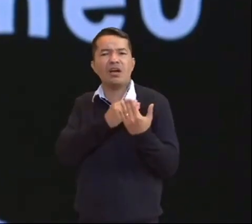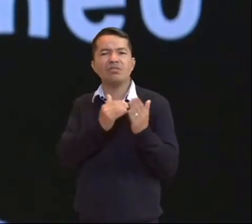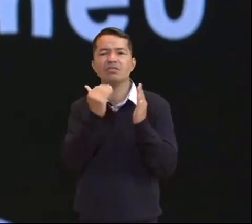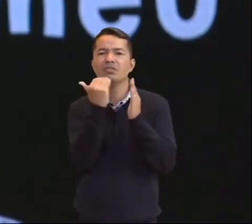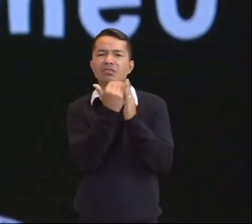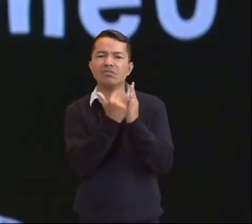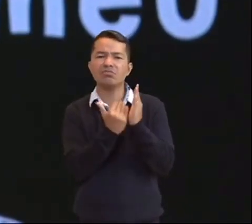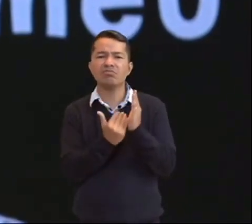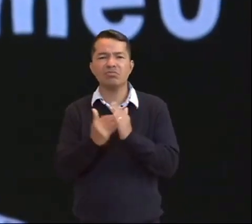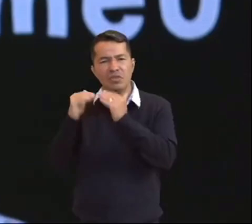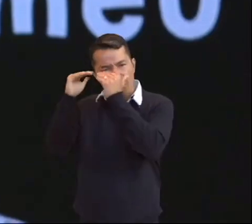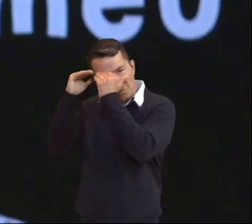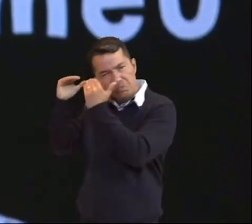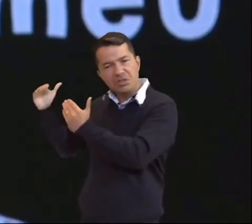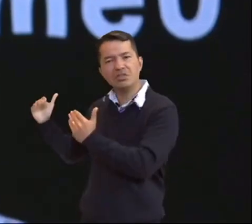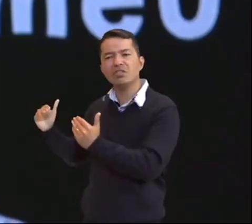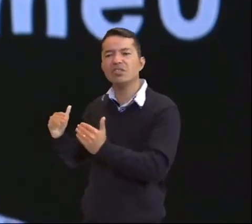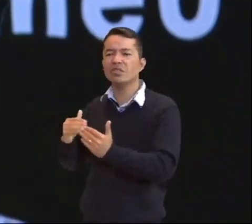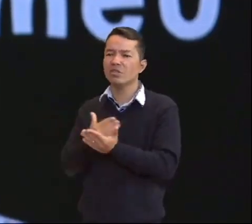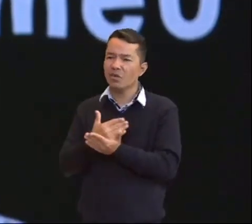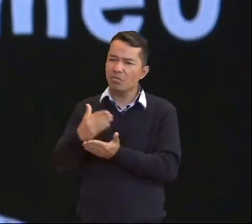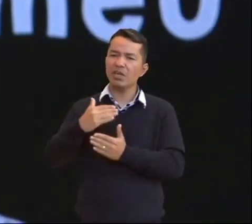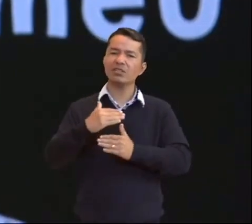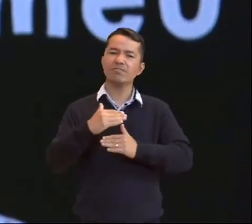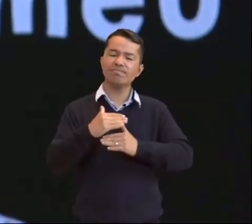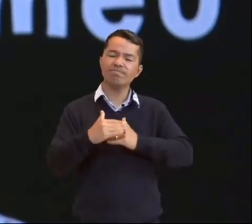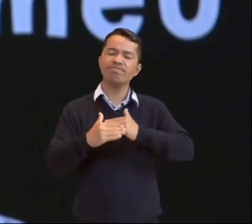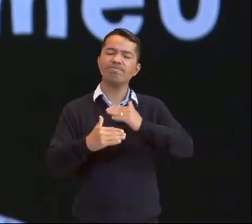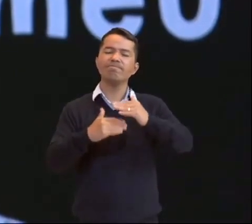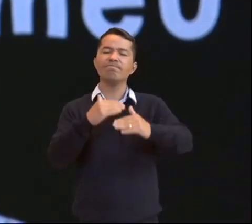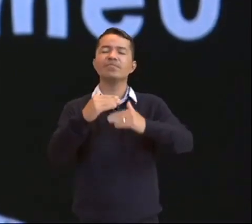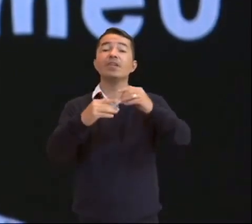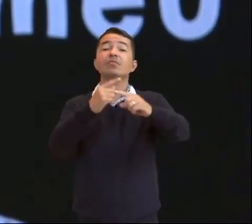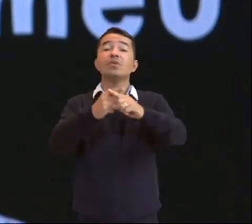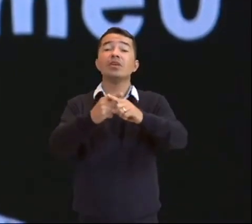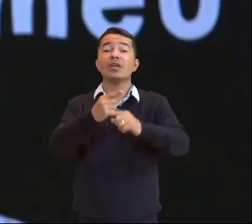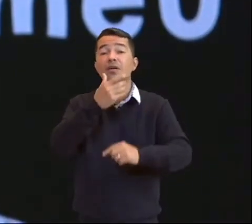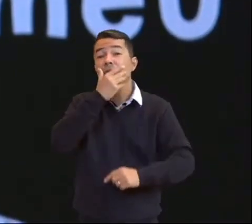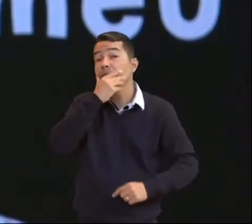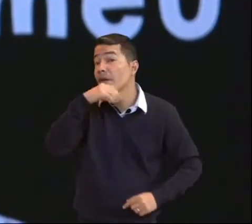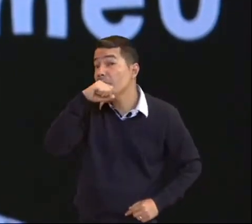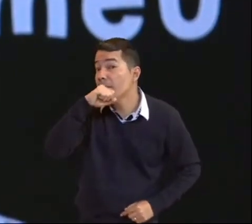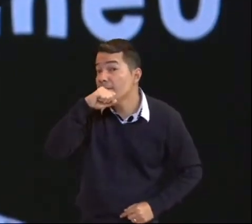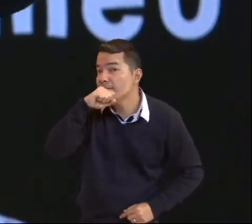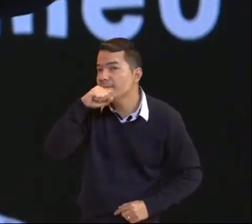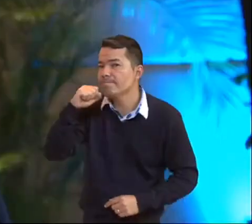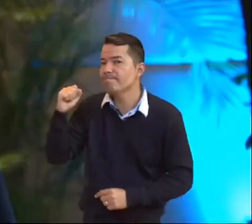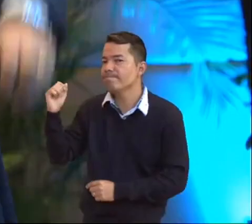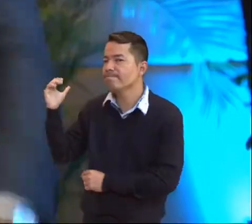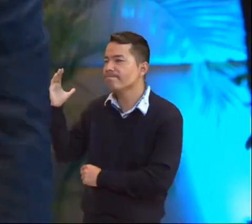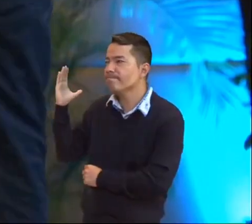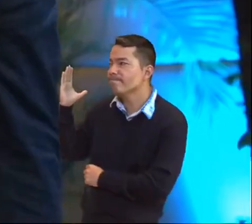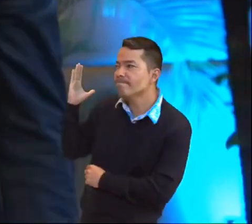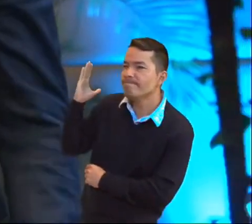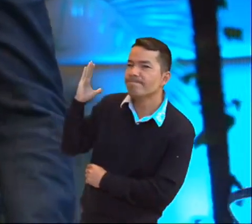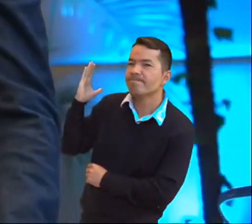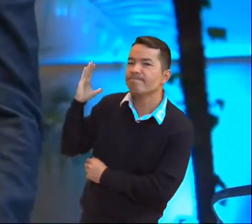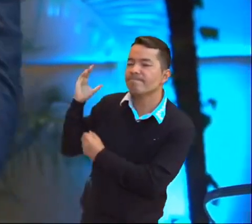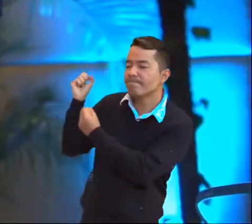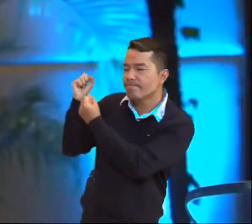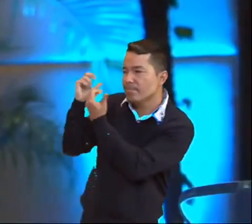e errando, mas porque alguém estendeu as mãos sobre mim. Estenda as mãos sobre o seu